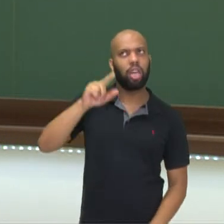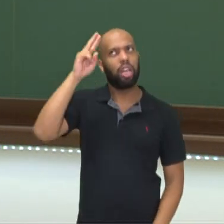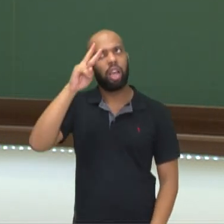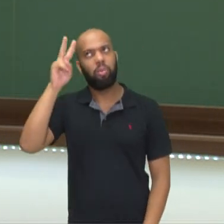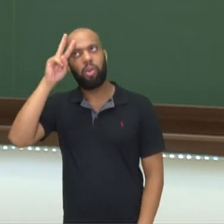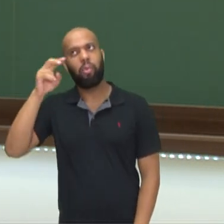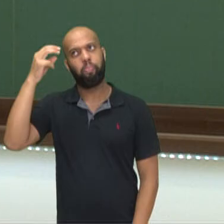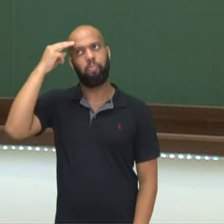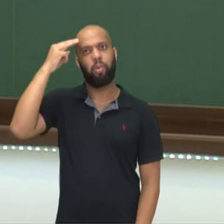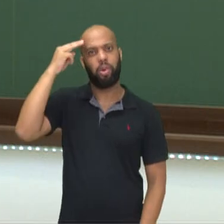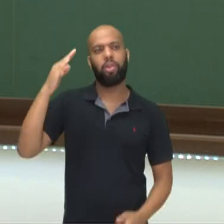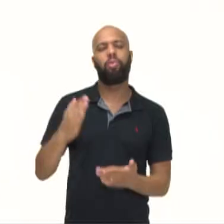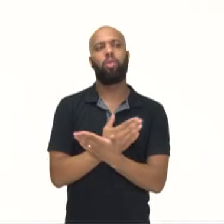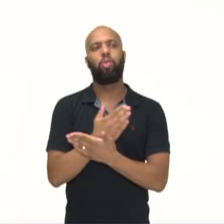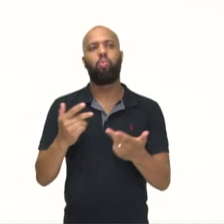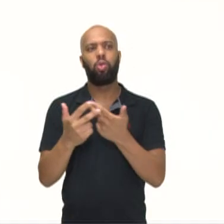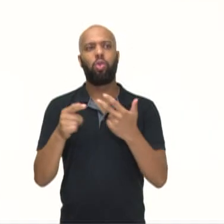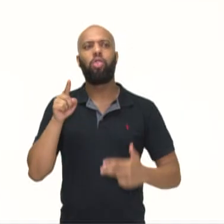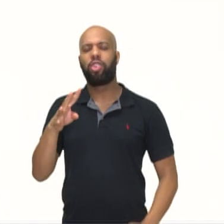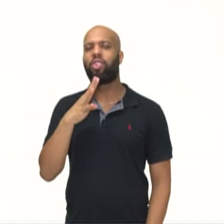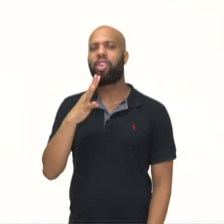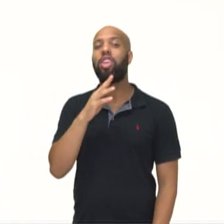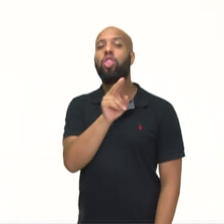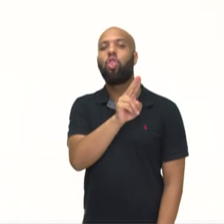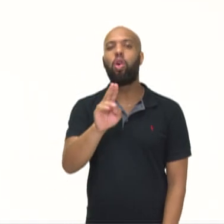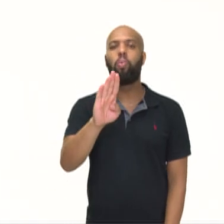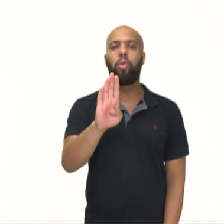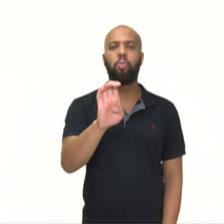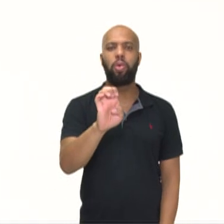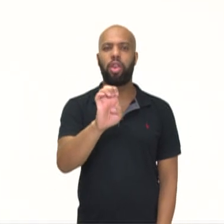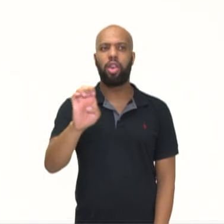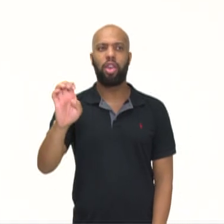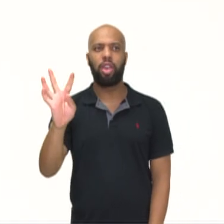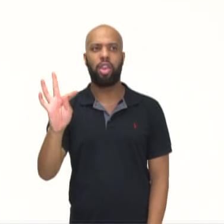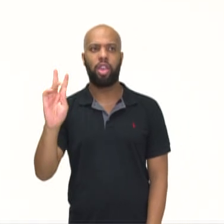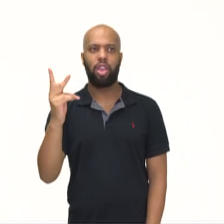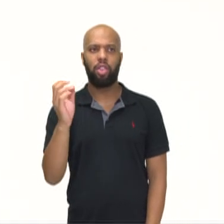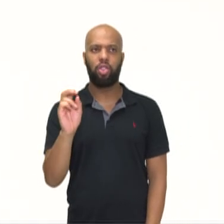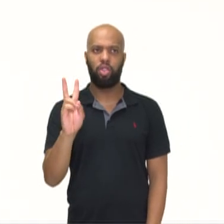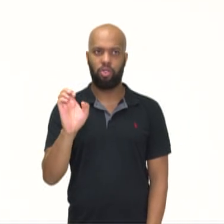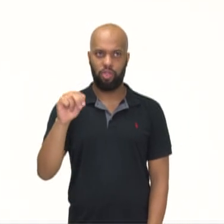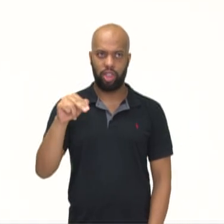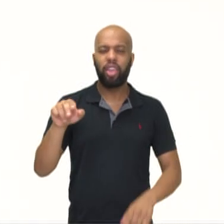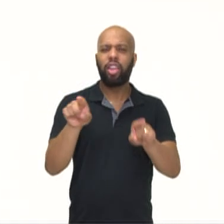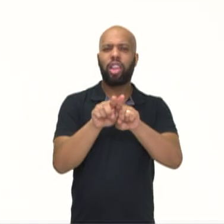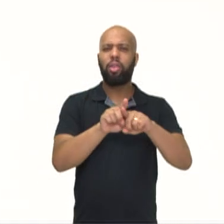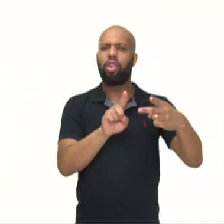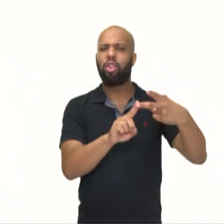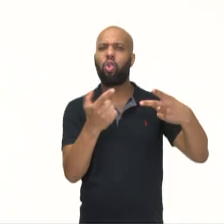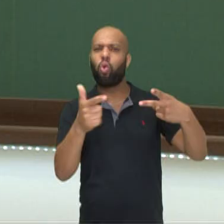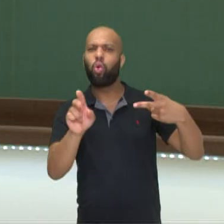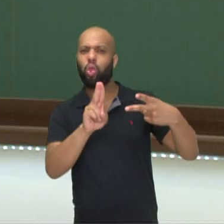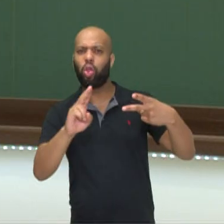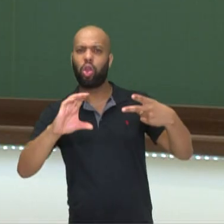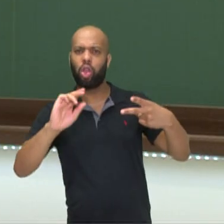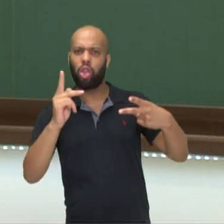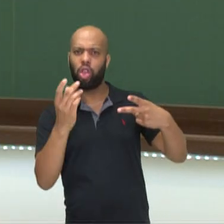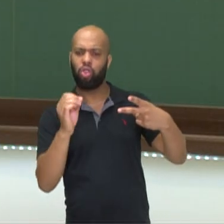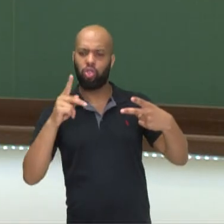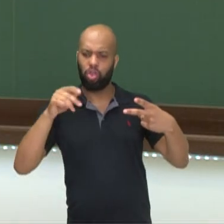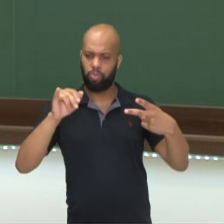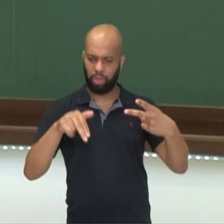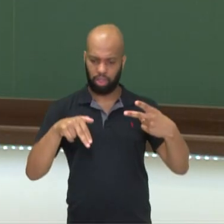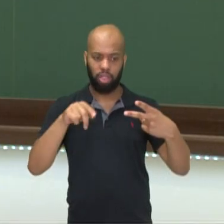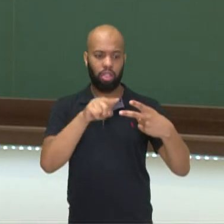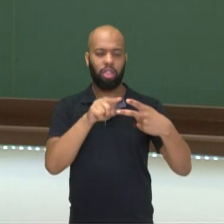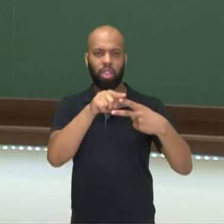alguma memória. Você conhece Beethoven? Chopin? Já ouviu falar nessas duas pessoas? Já ouviu falar